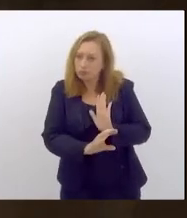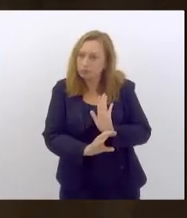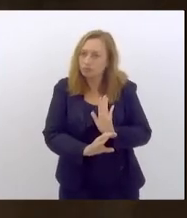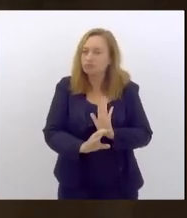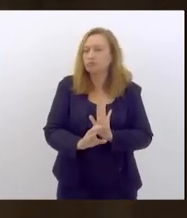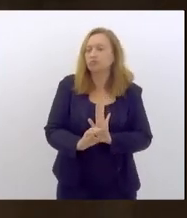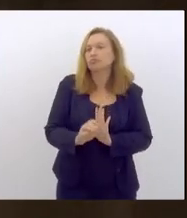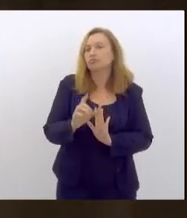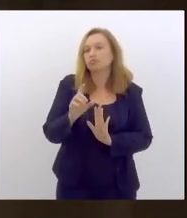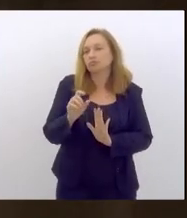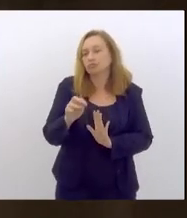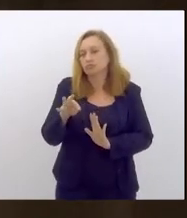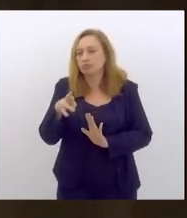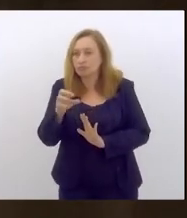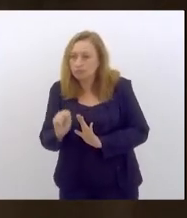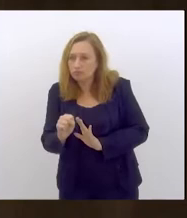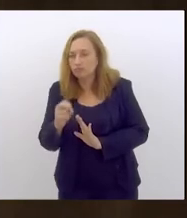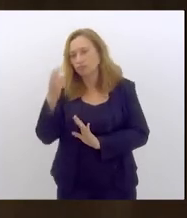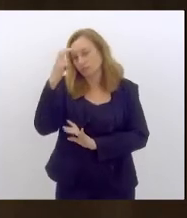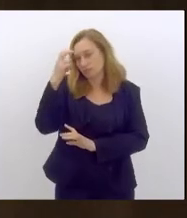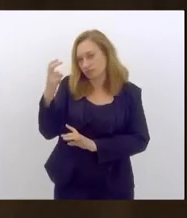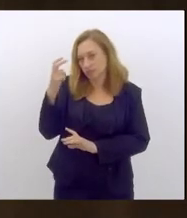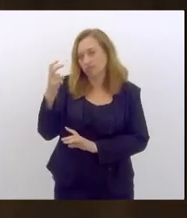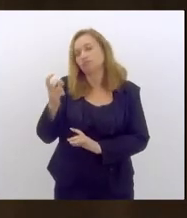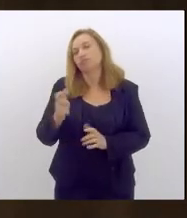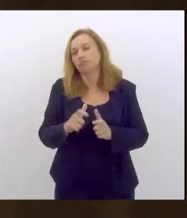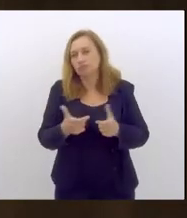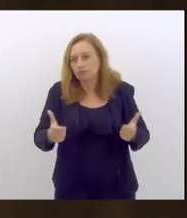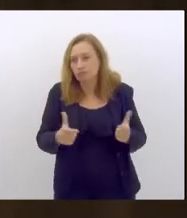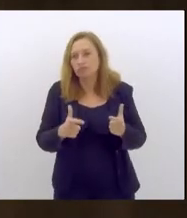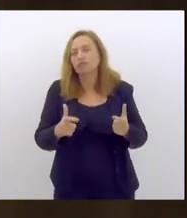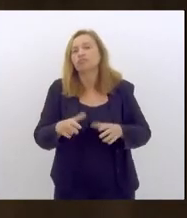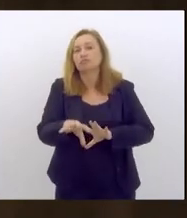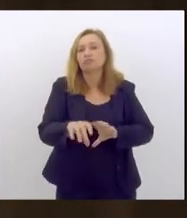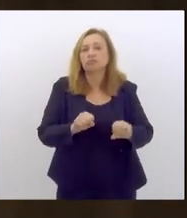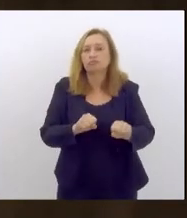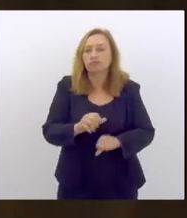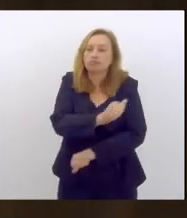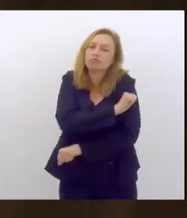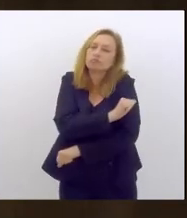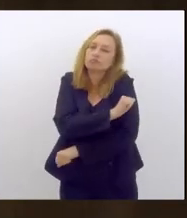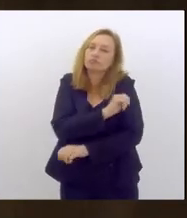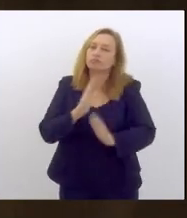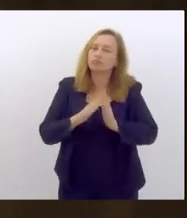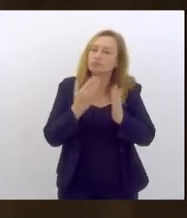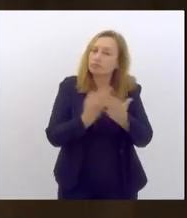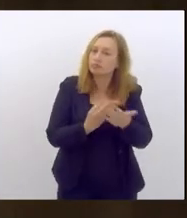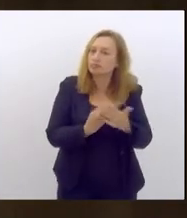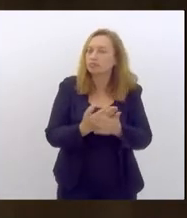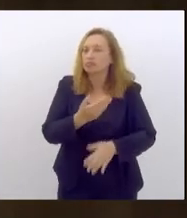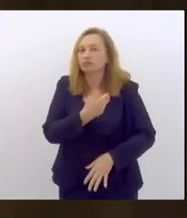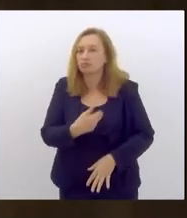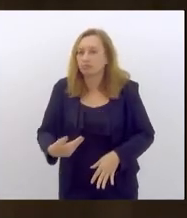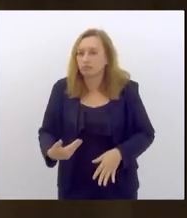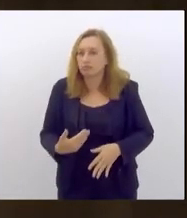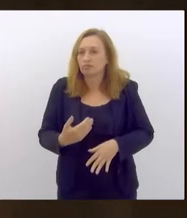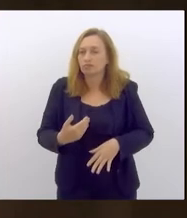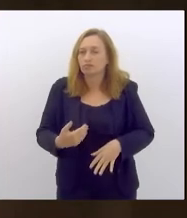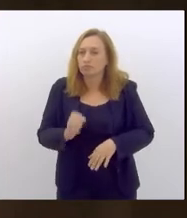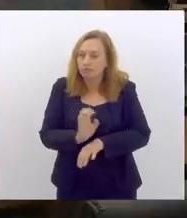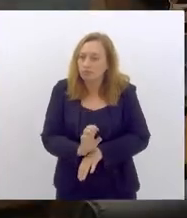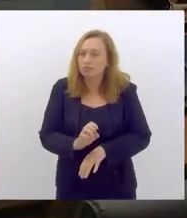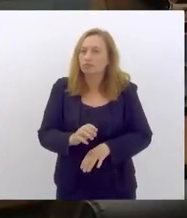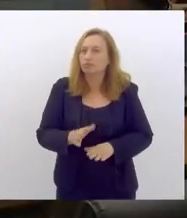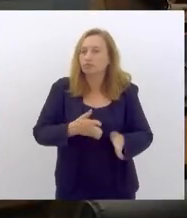animadores culturais, sem as animadoras culturais, a dimensão cultural da formação do estudante nas escolas estaduais, o acesso, o respeito, a